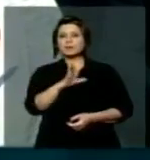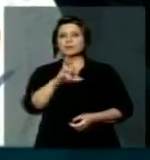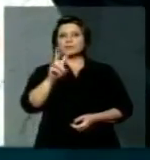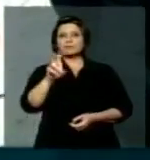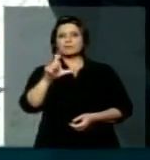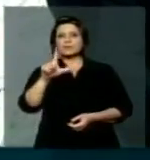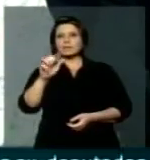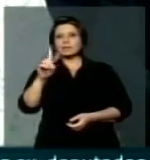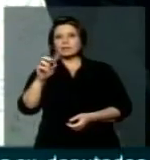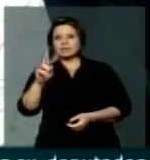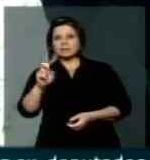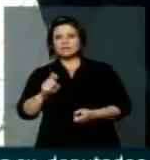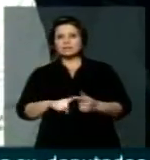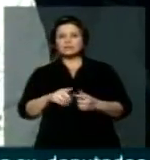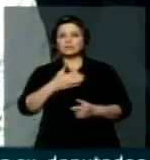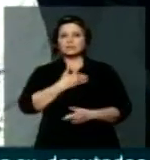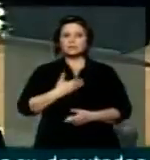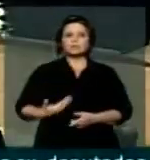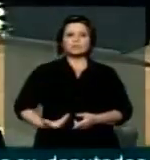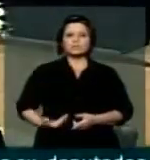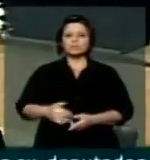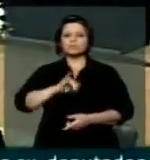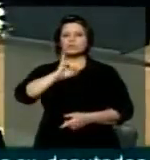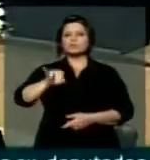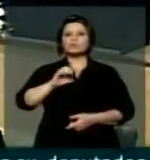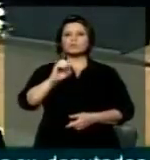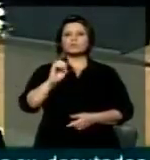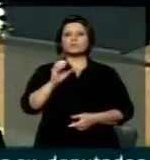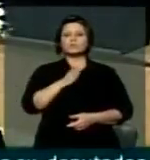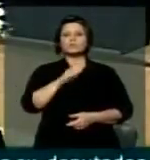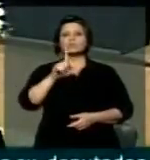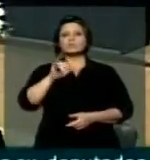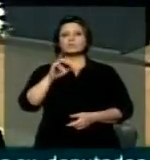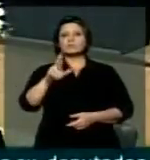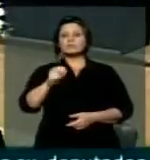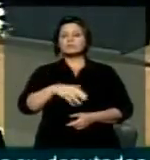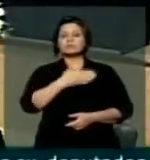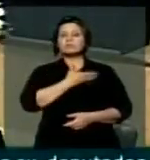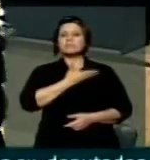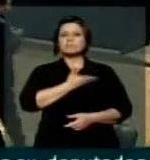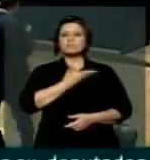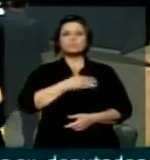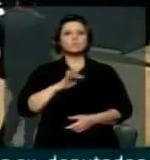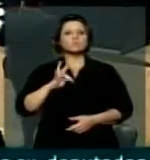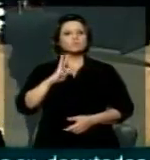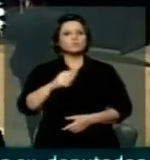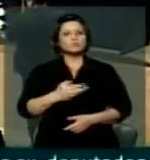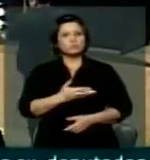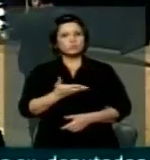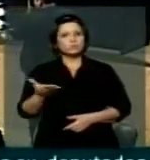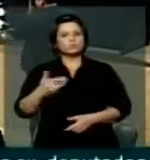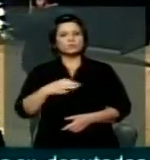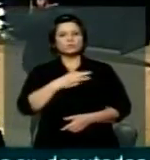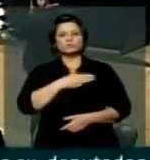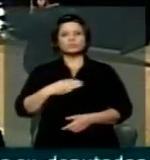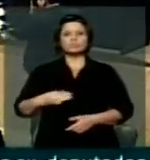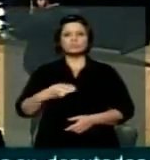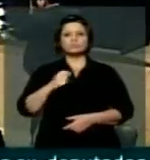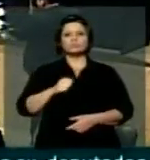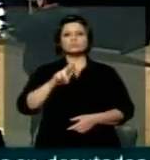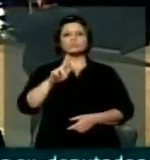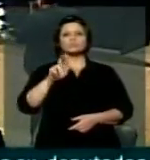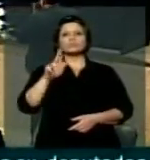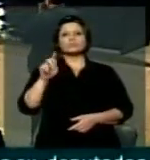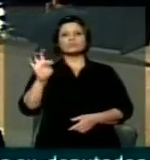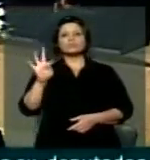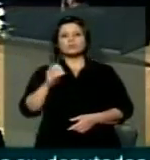conosco, governador João Lira Neto, amigo de todos nós, ministro Augusto Nardes,